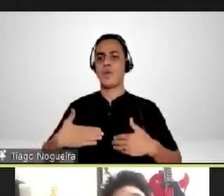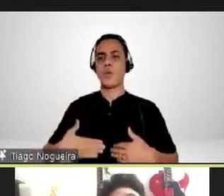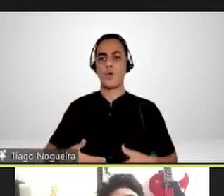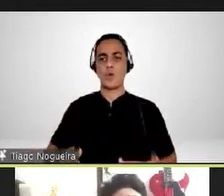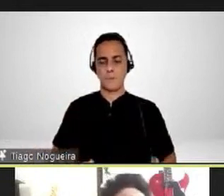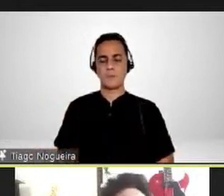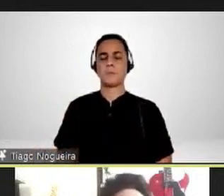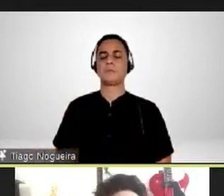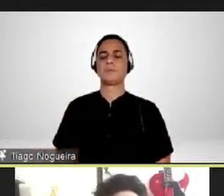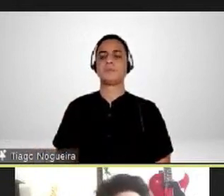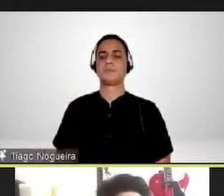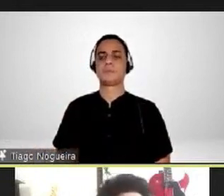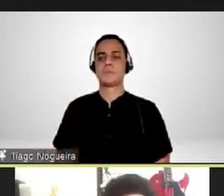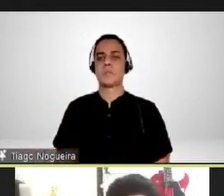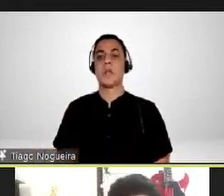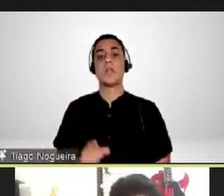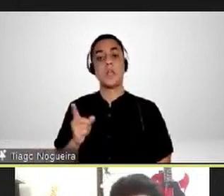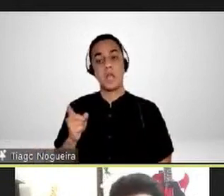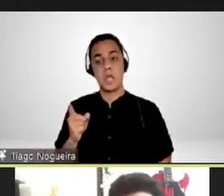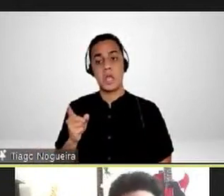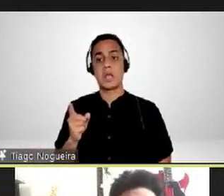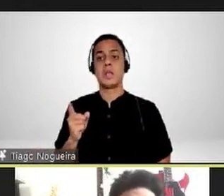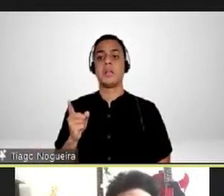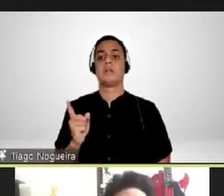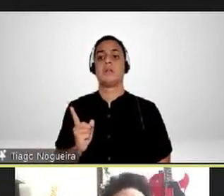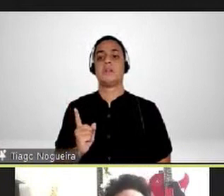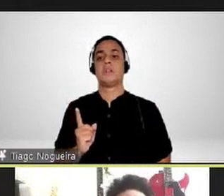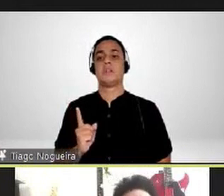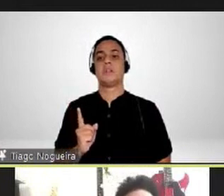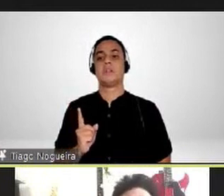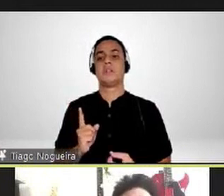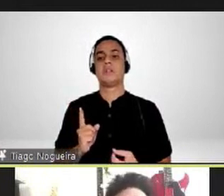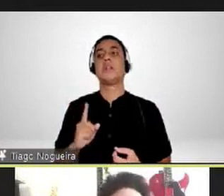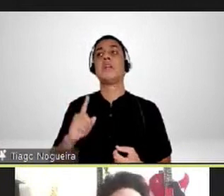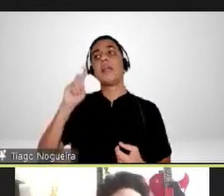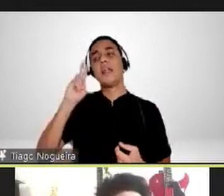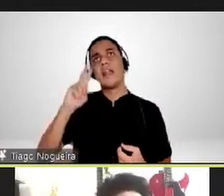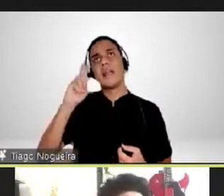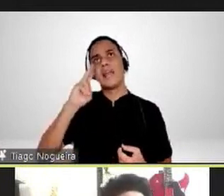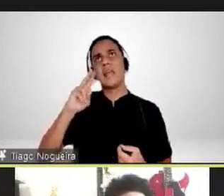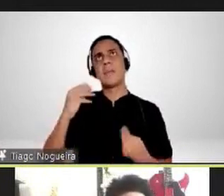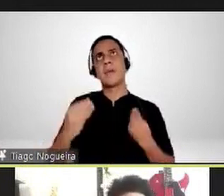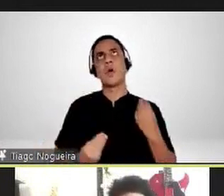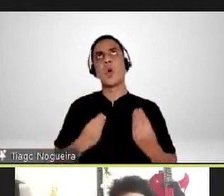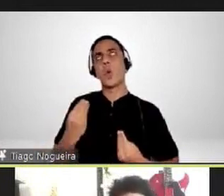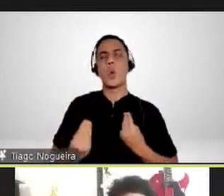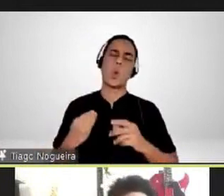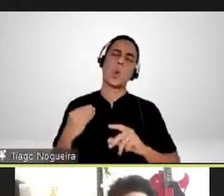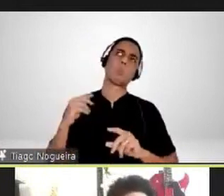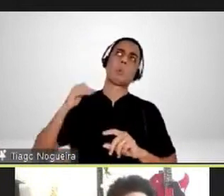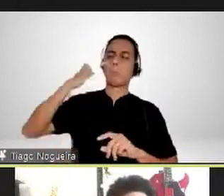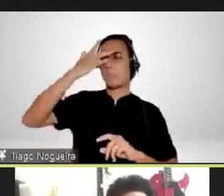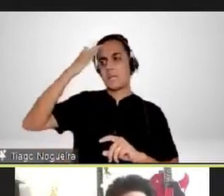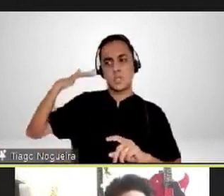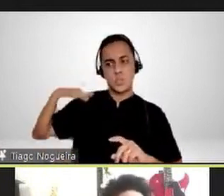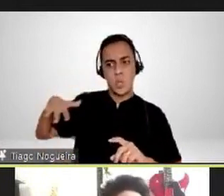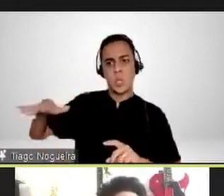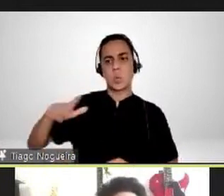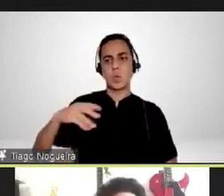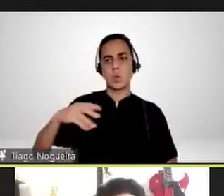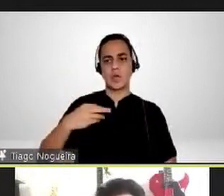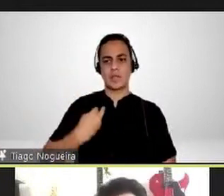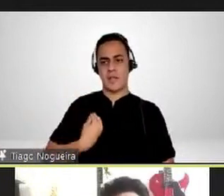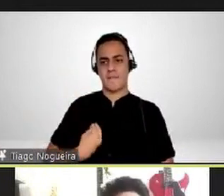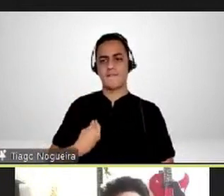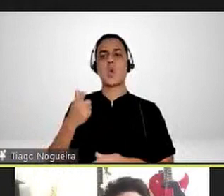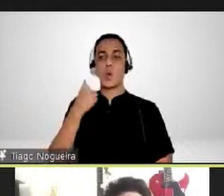ele desenvolve, dessa maneira, uma técnica mnemônica, né, uma arte da memória, em que você consegue